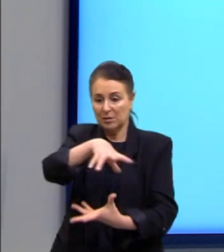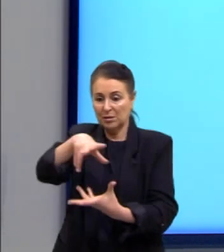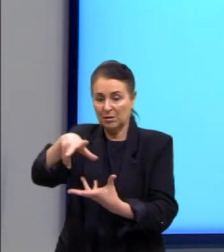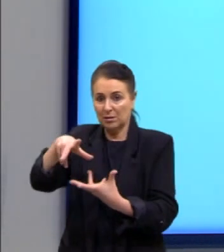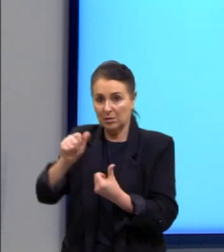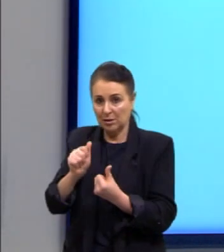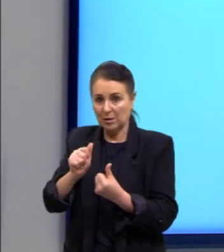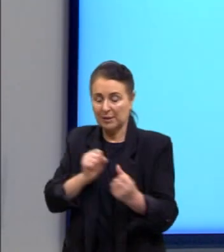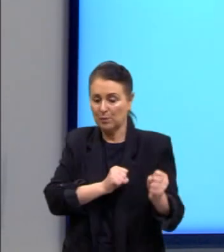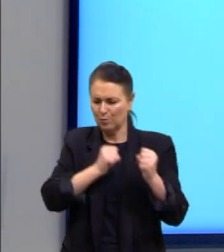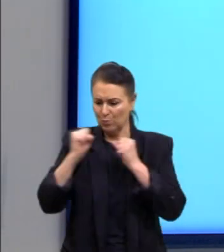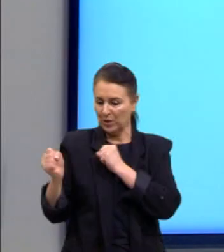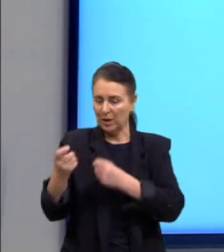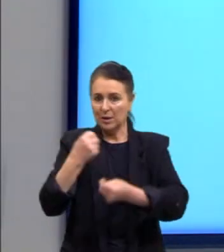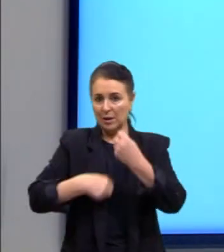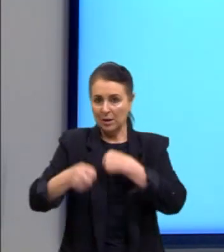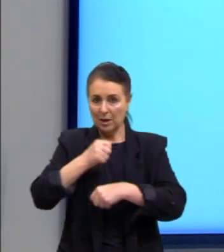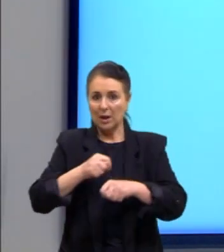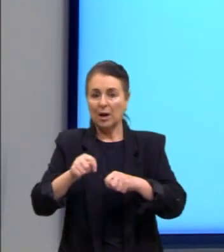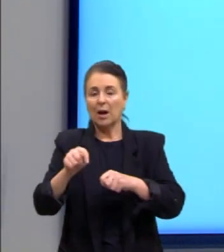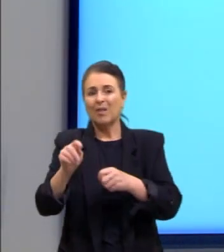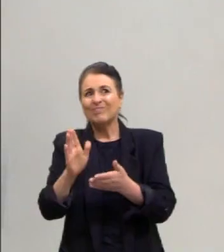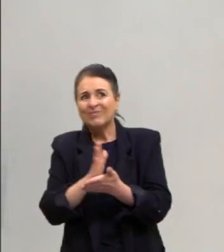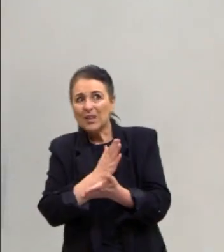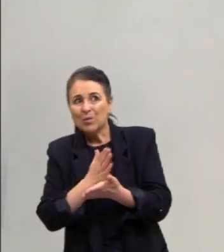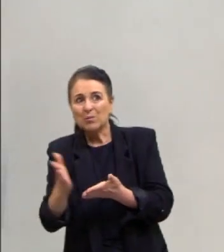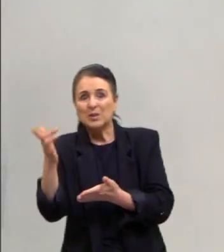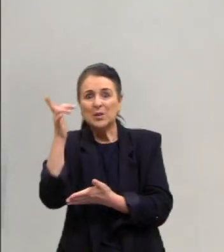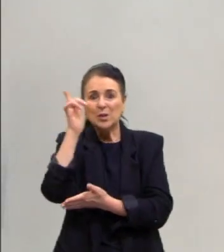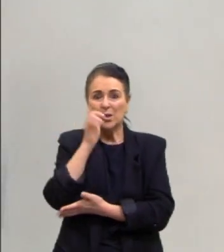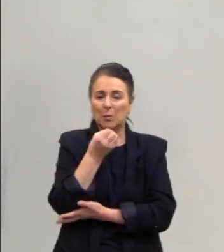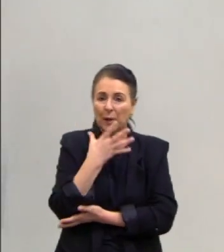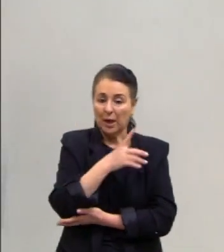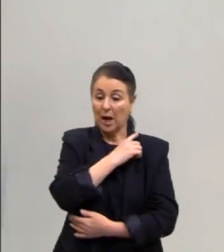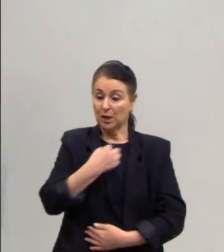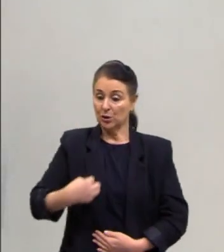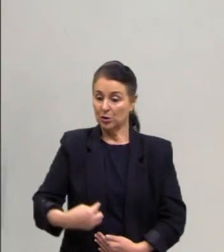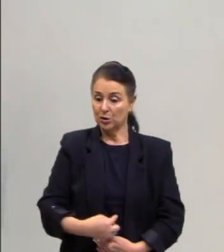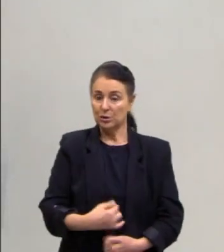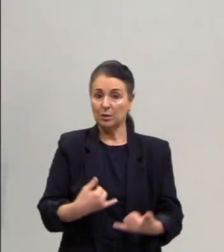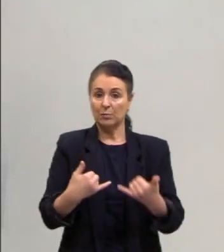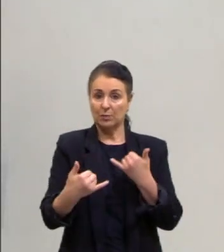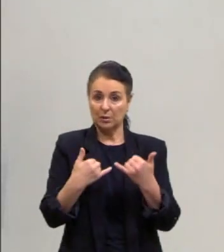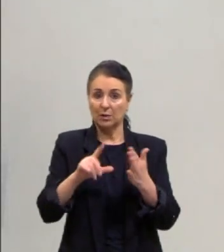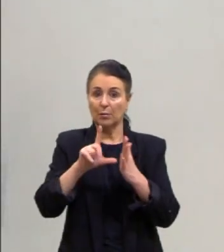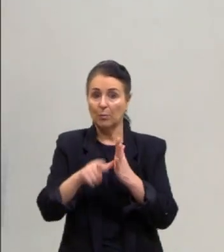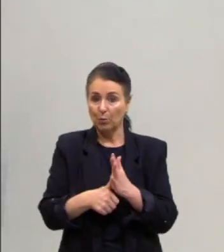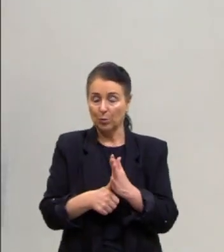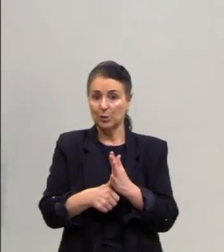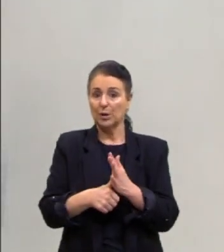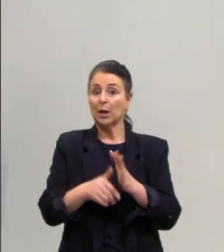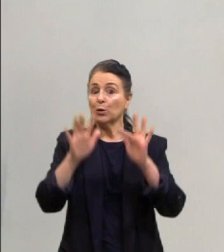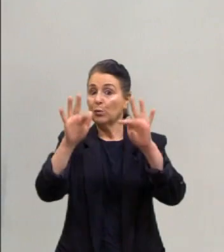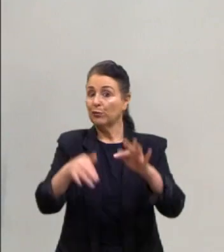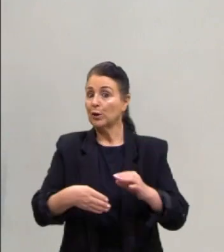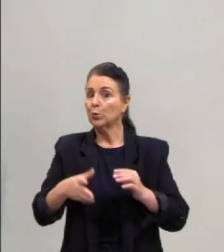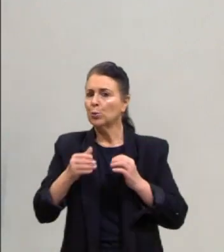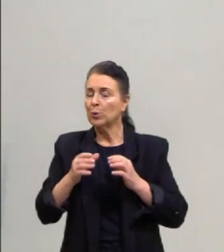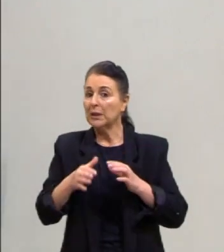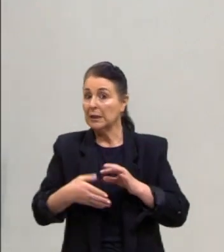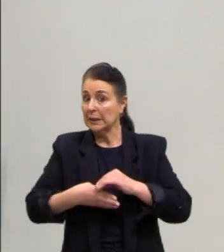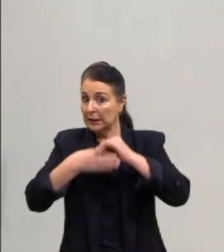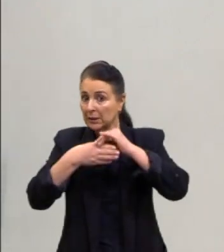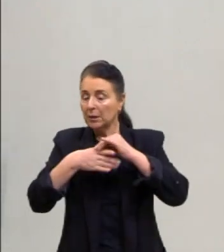algumas delas né não foram tão bem sucedidas China por exemplo depois daquela de maldisse-tung vai ter uma